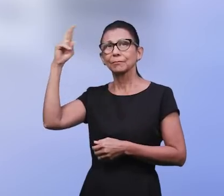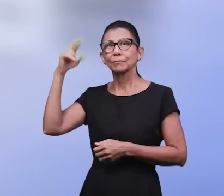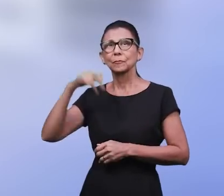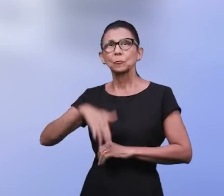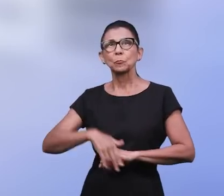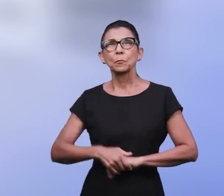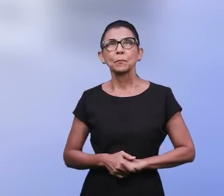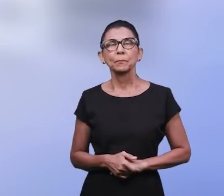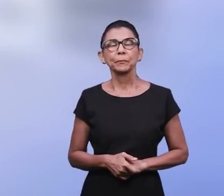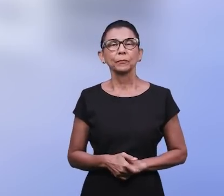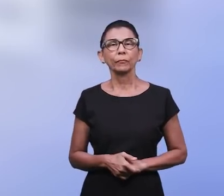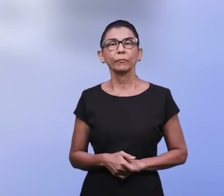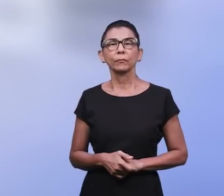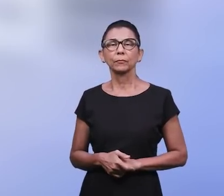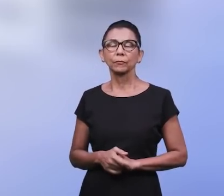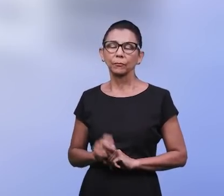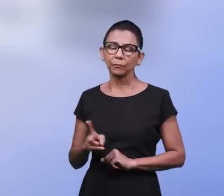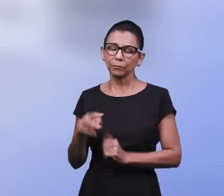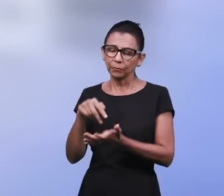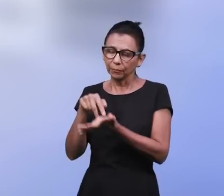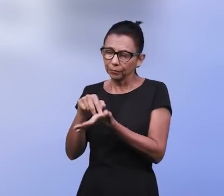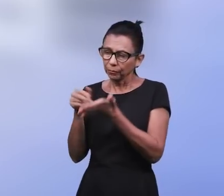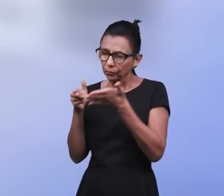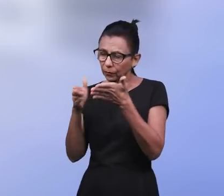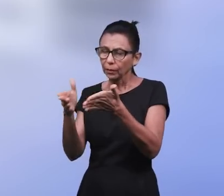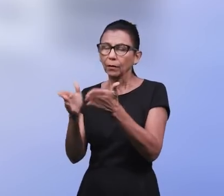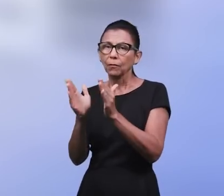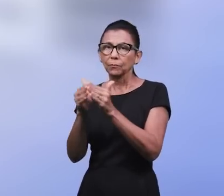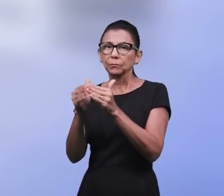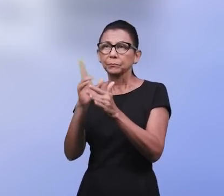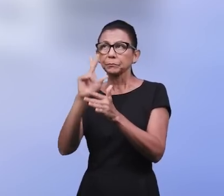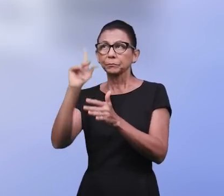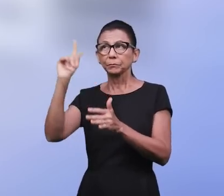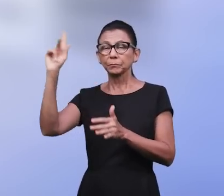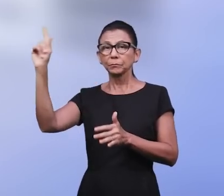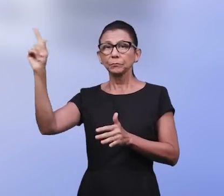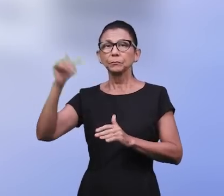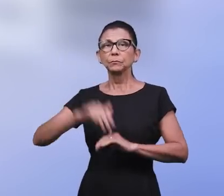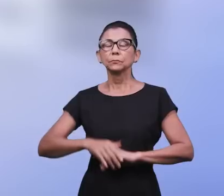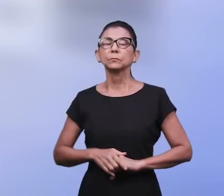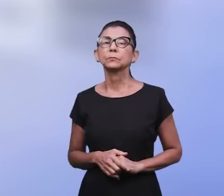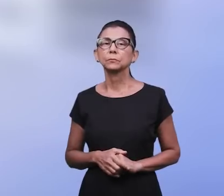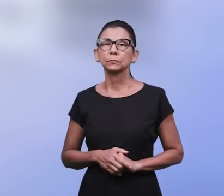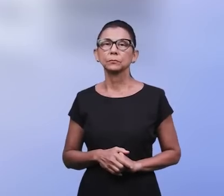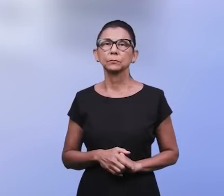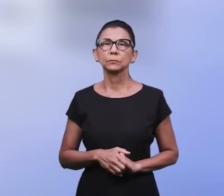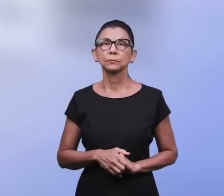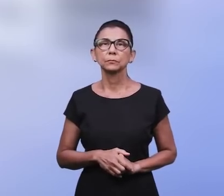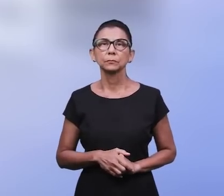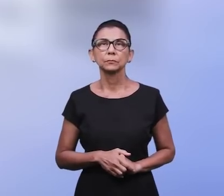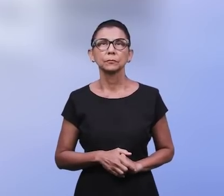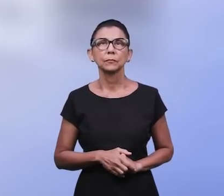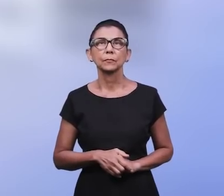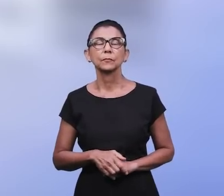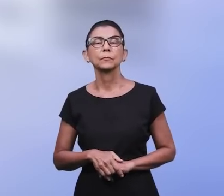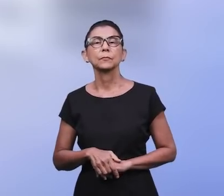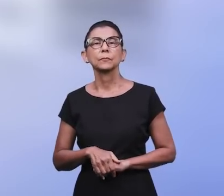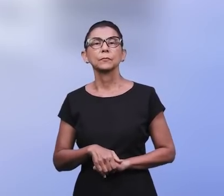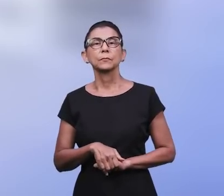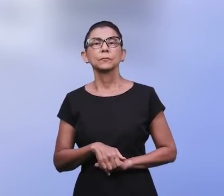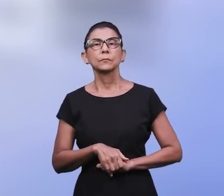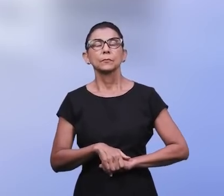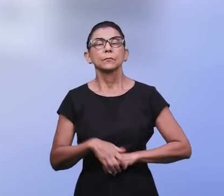E continuar nessa caminhada, né? Rumo à eternidade, para eles ouvirem o nome deles, serem